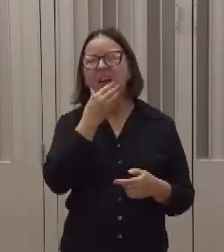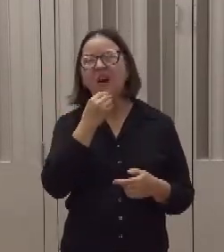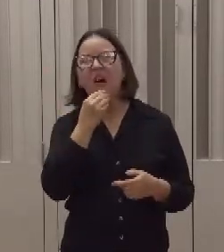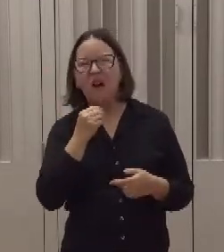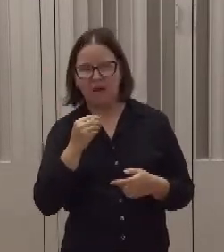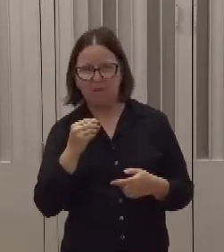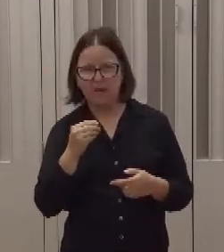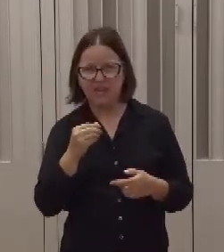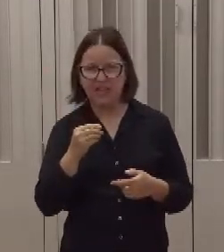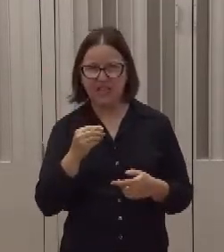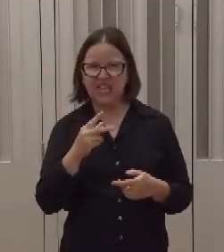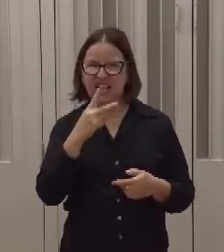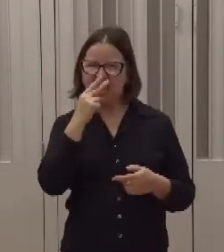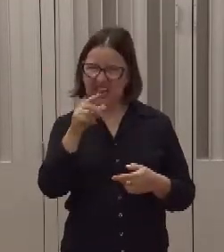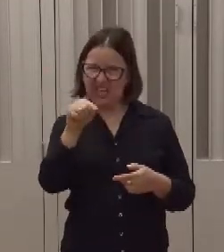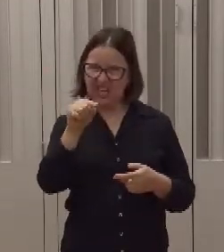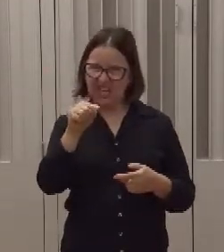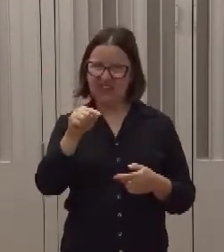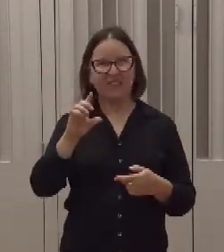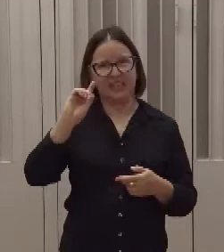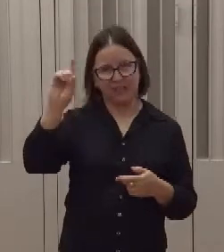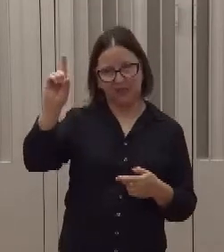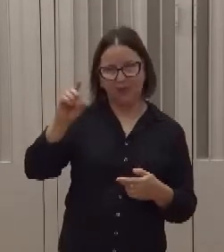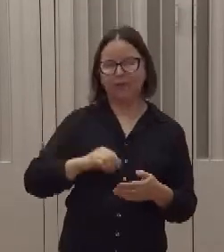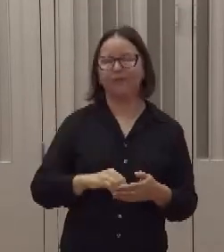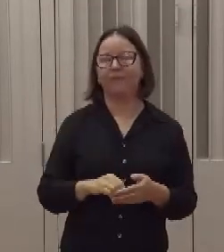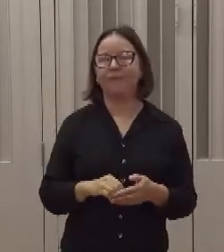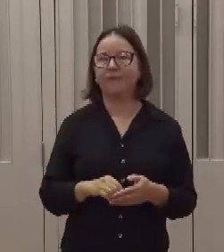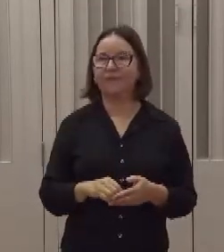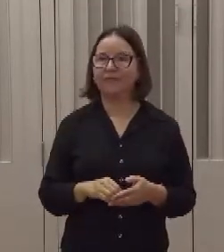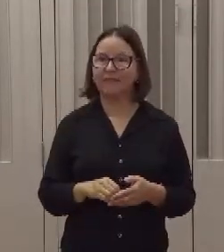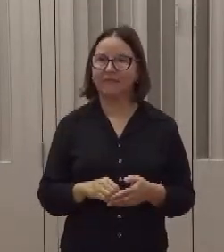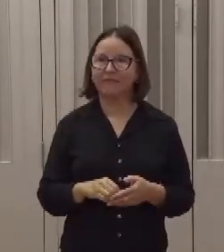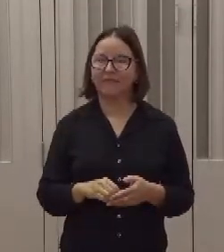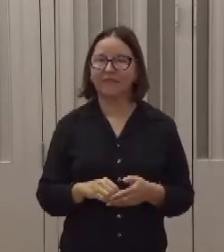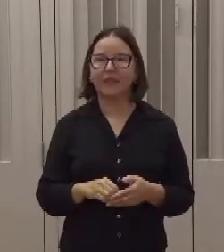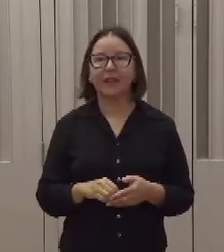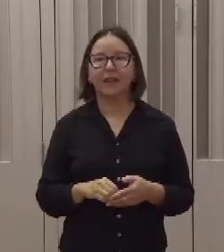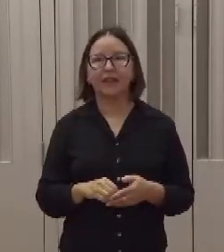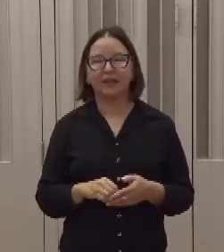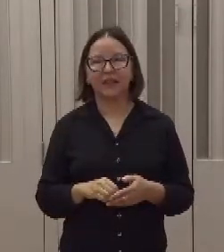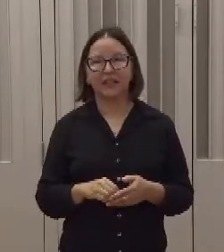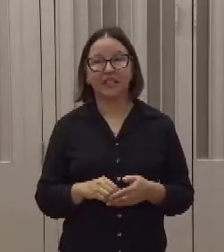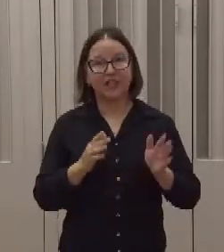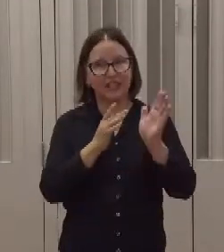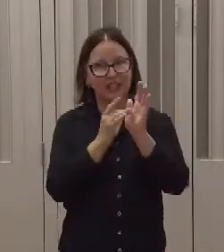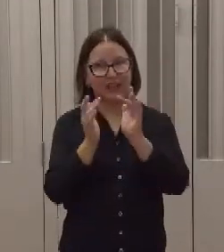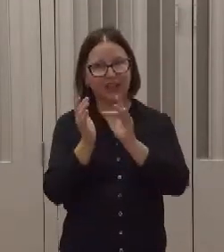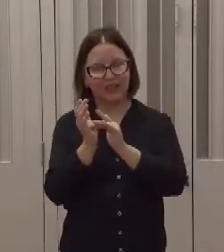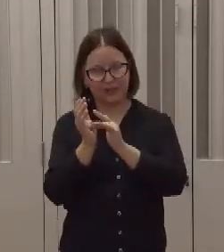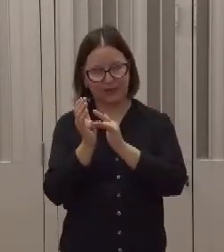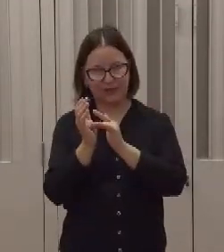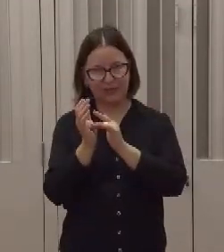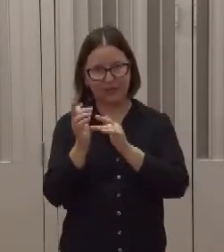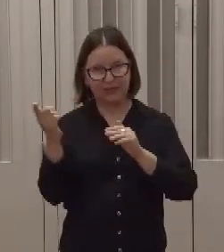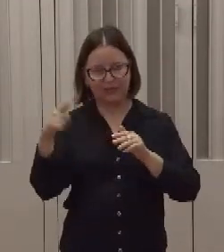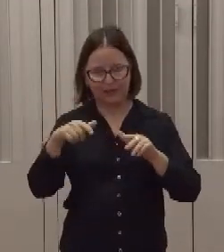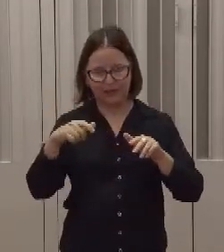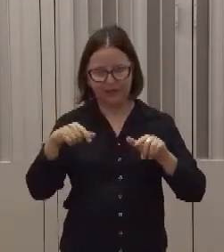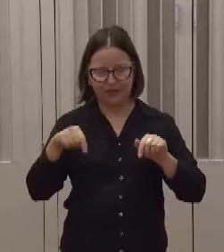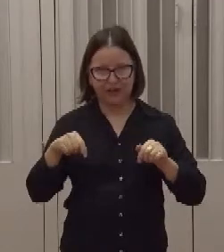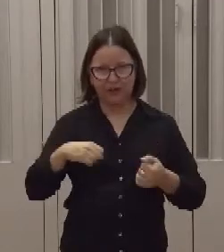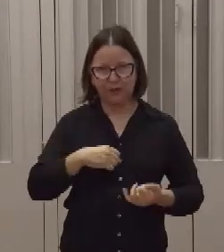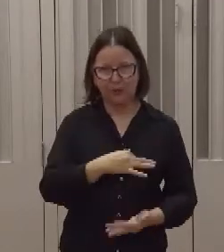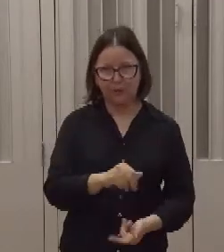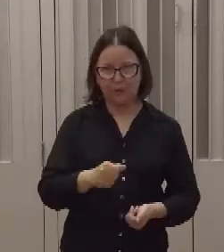irmãos, realmente é um mistério. A encarnação de Jesus Cristo, que nasceu como um menino, cresceu, se tornou